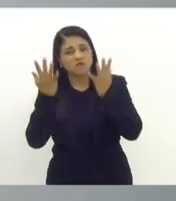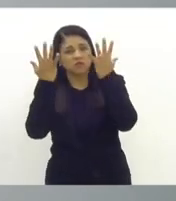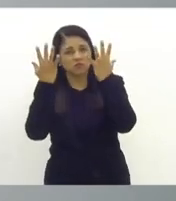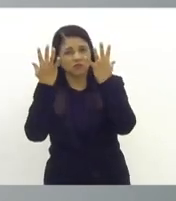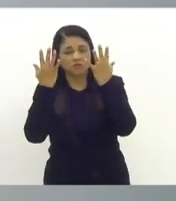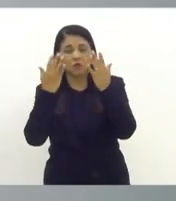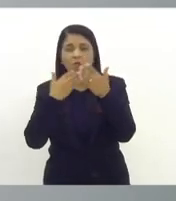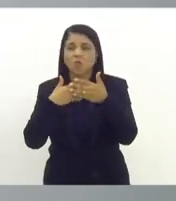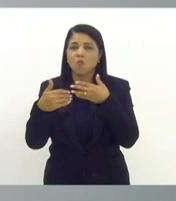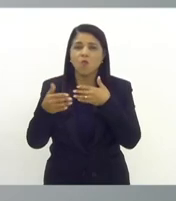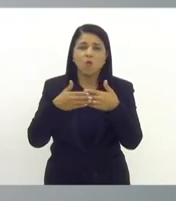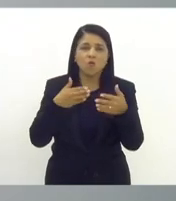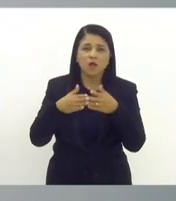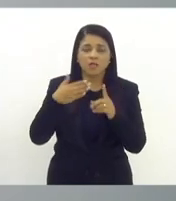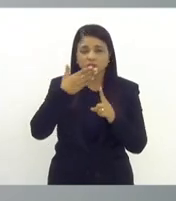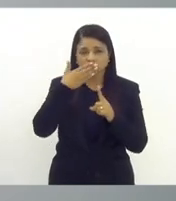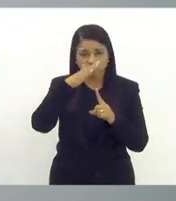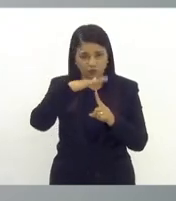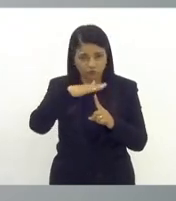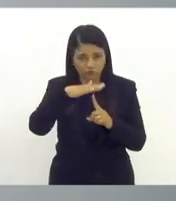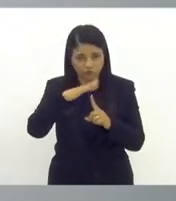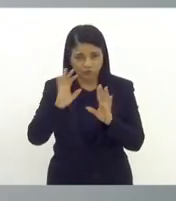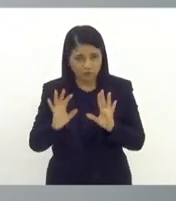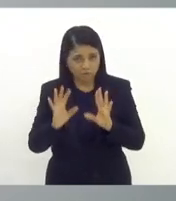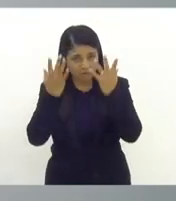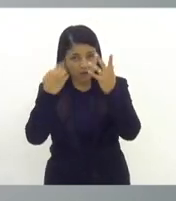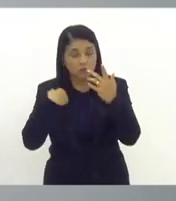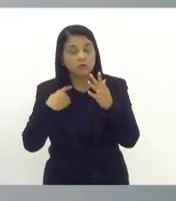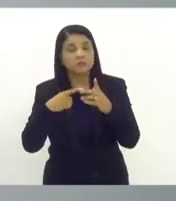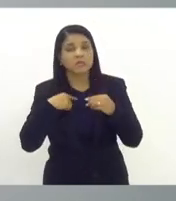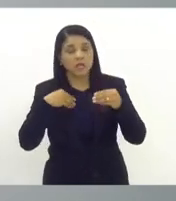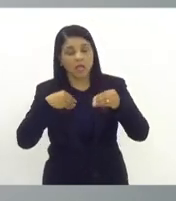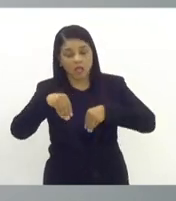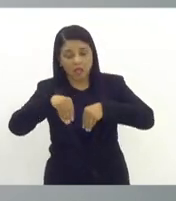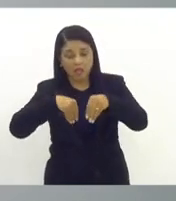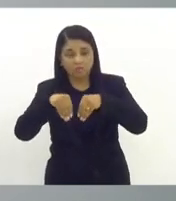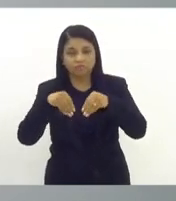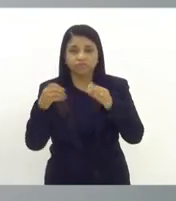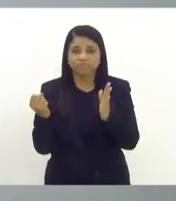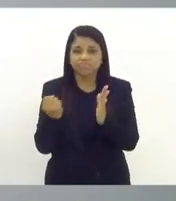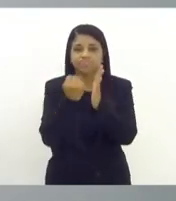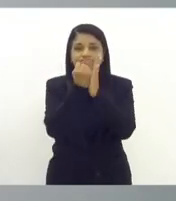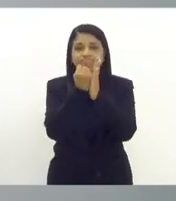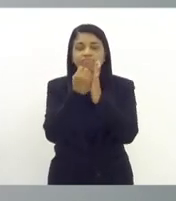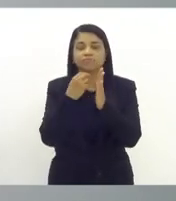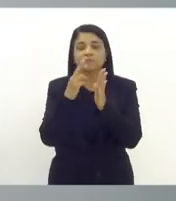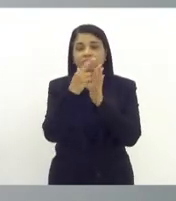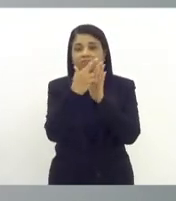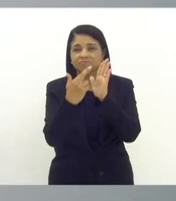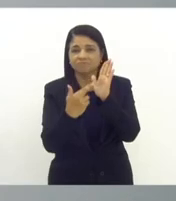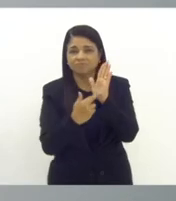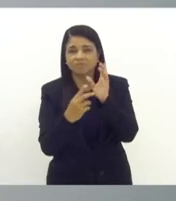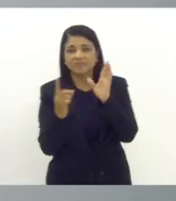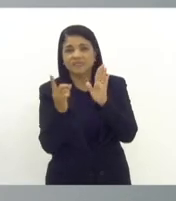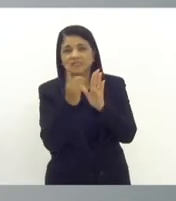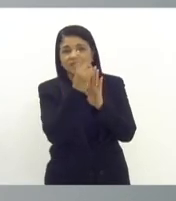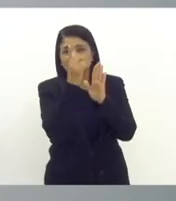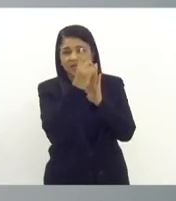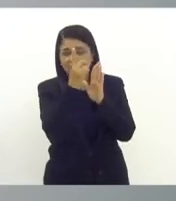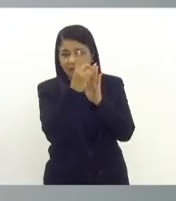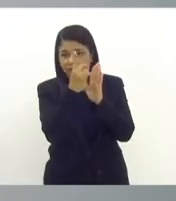de qualquer tipo de evento hoje elas são basicamente reguladas por dois atos normativos são decretos de uma